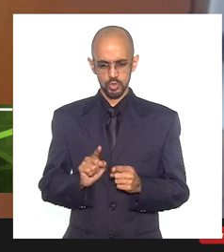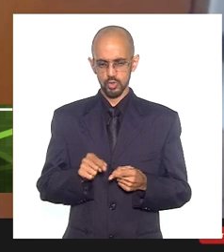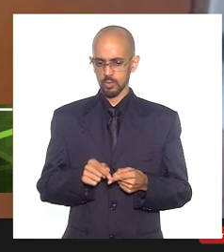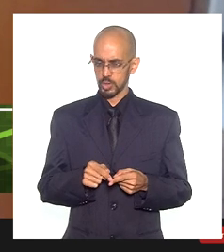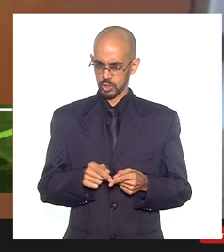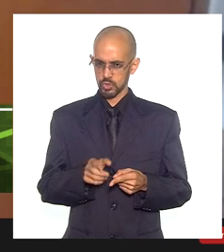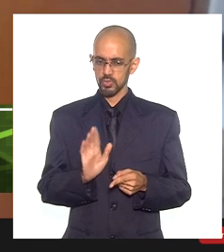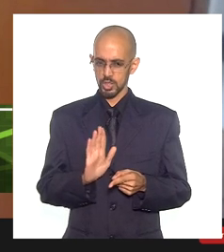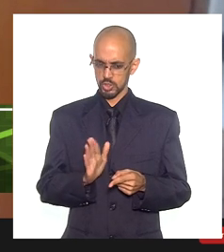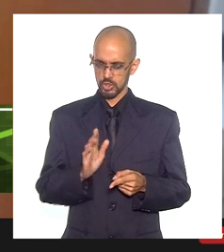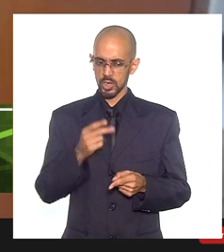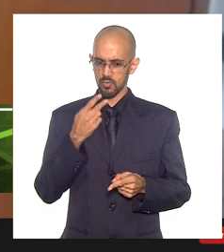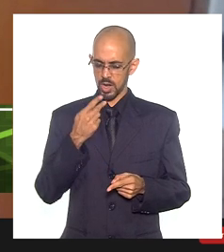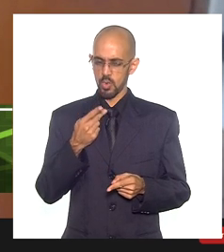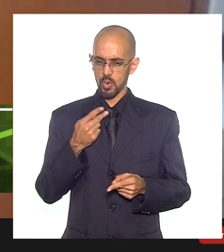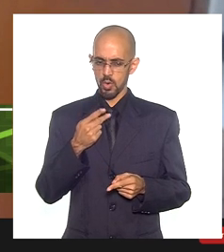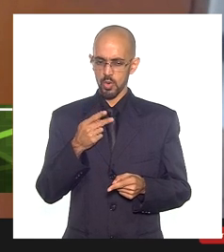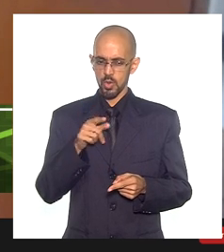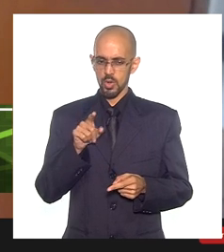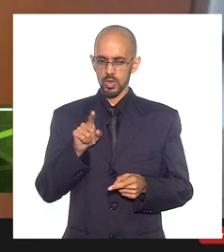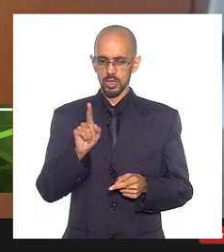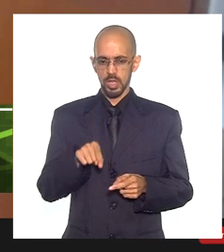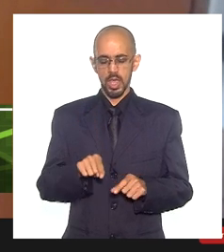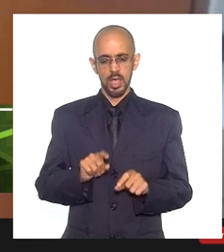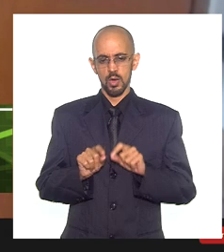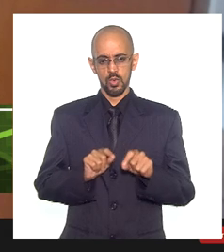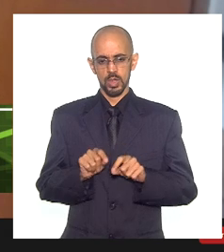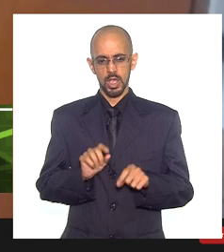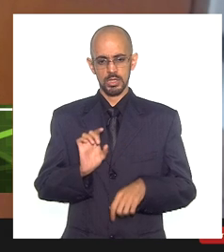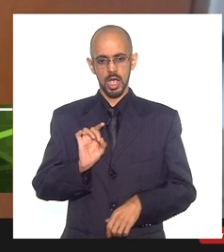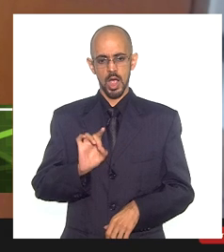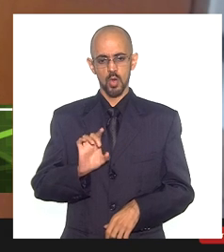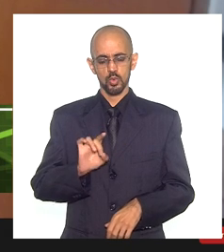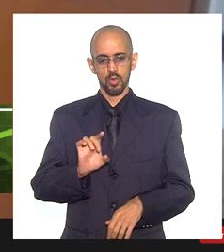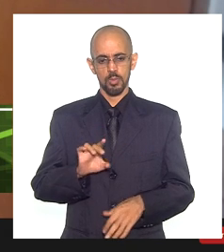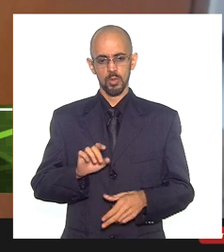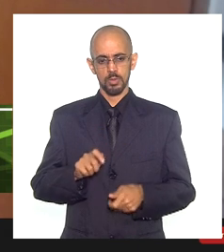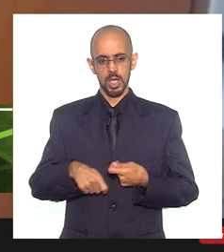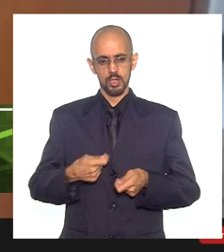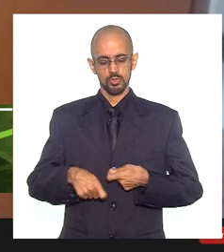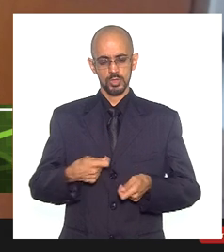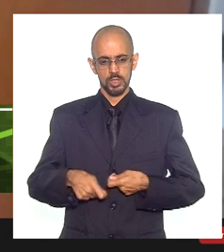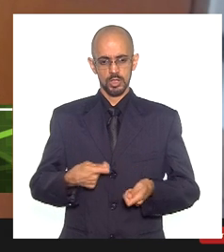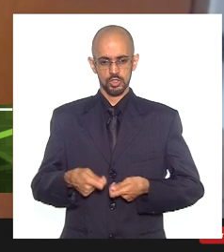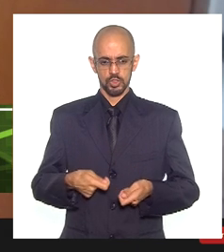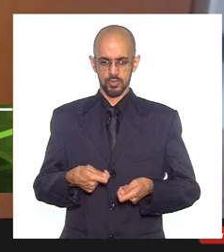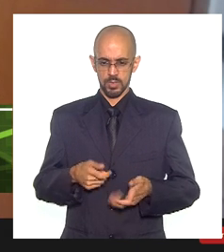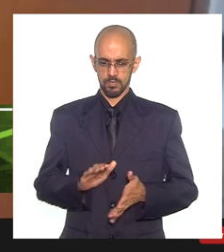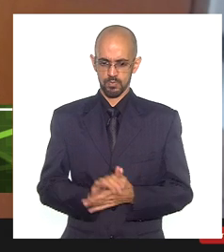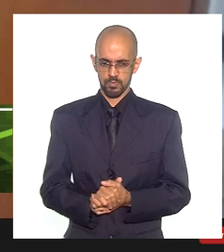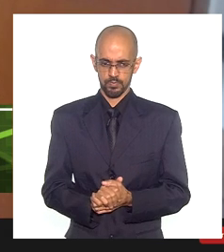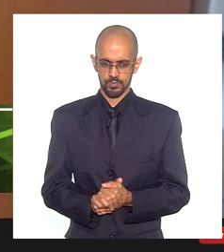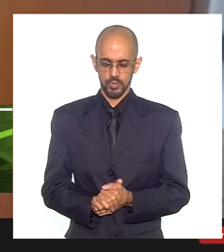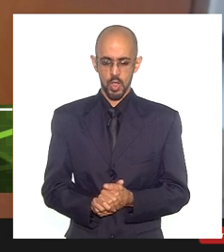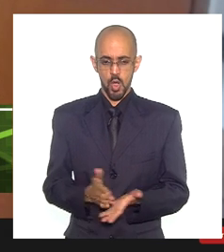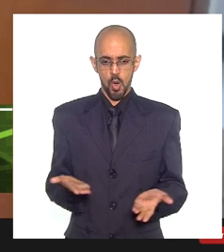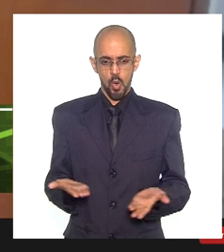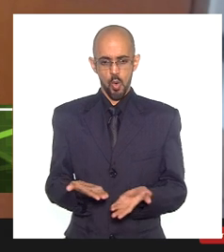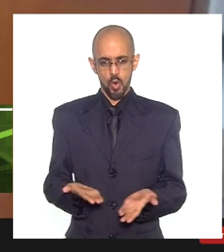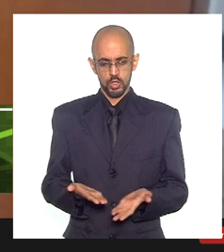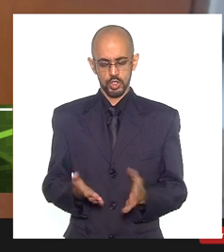discutindo é a questão da autonomia administrativa. Hoje um ato da UERJ